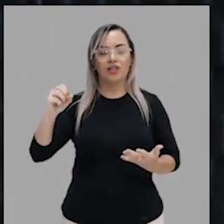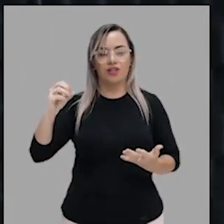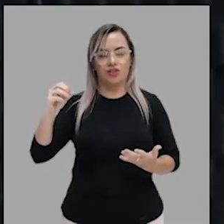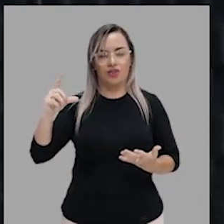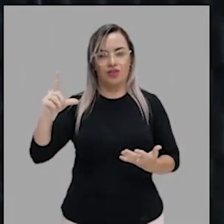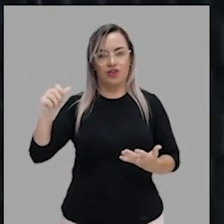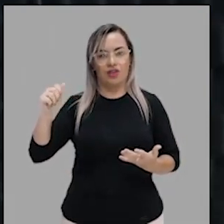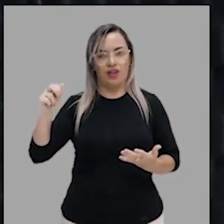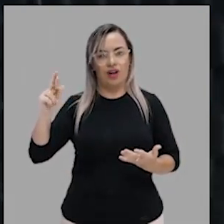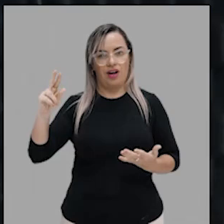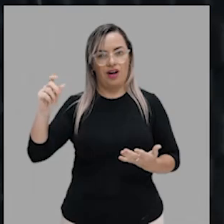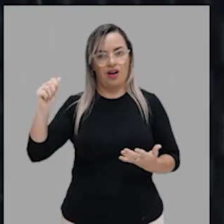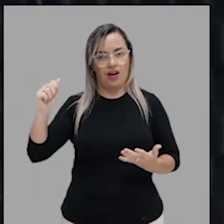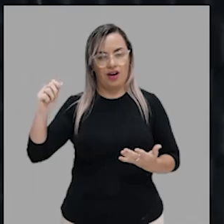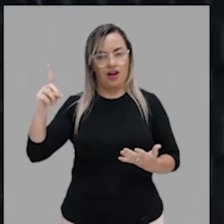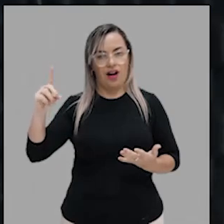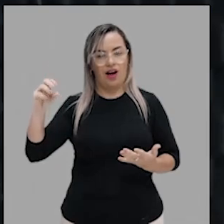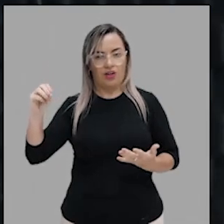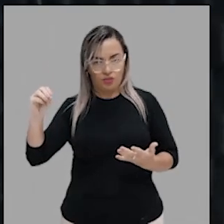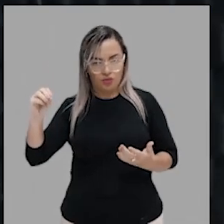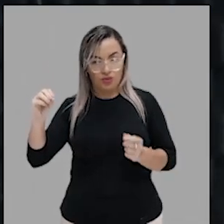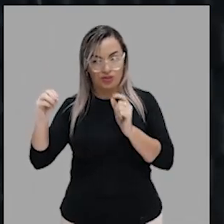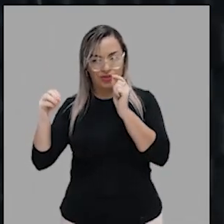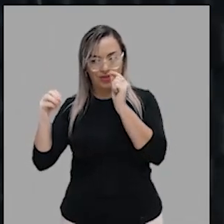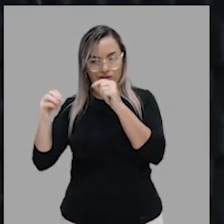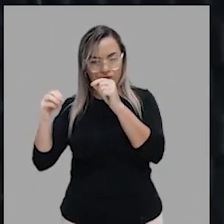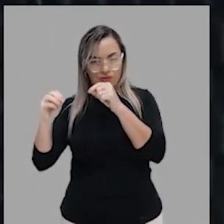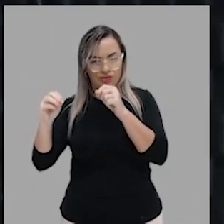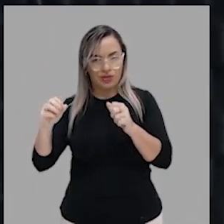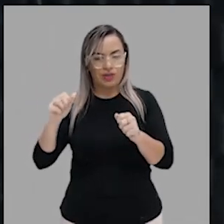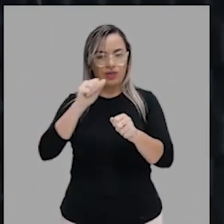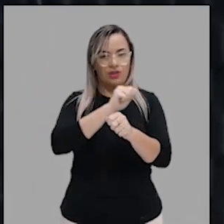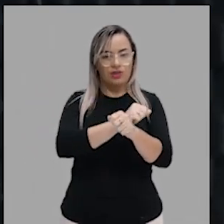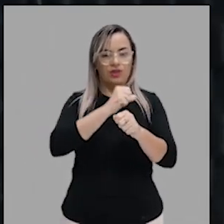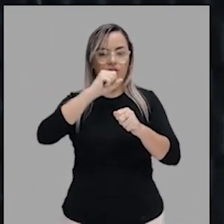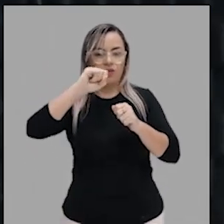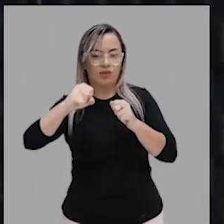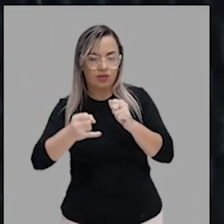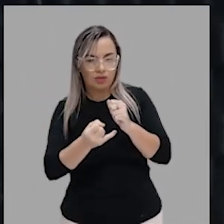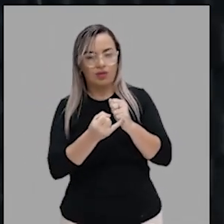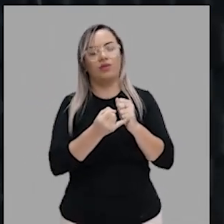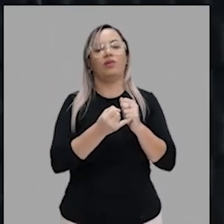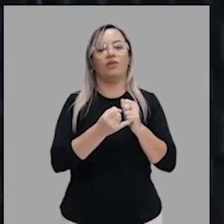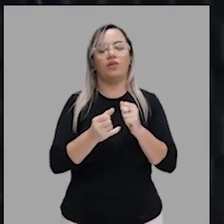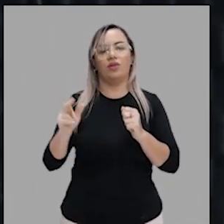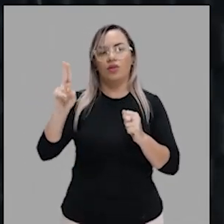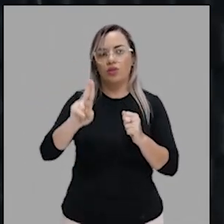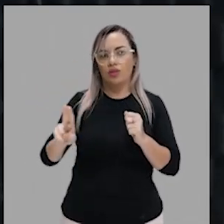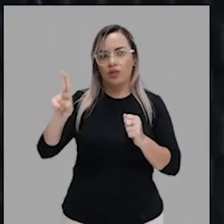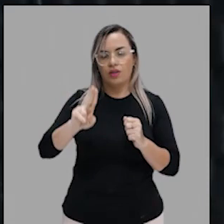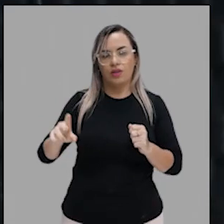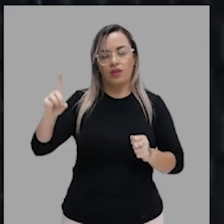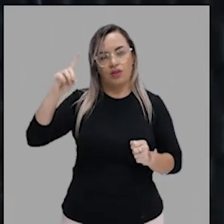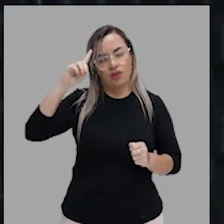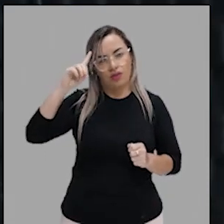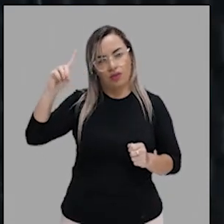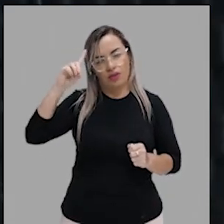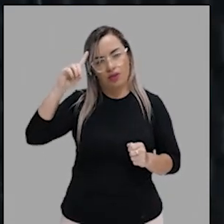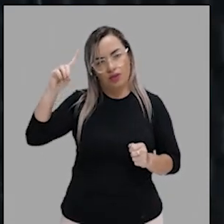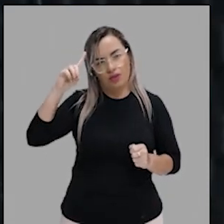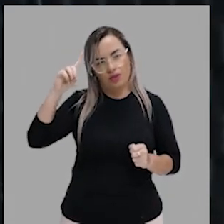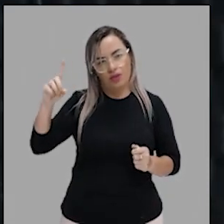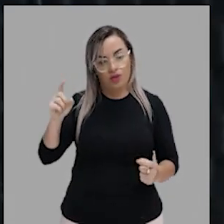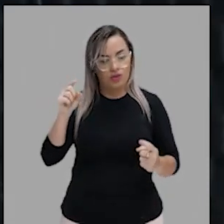Ensolarado é um adjetivo. E esses adjetivos que nós usamos no dia a dia servem para deixar o nosso